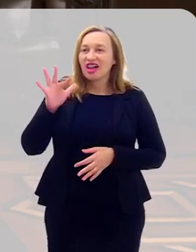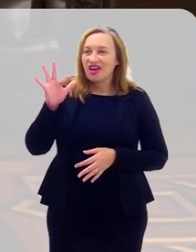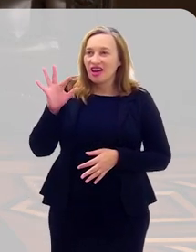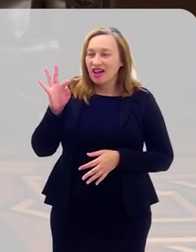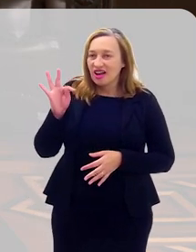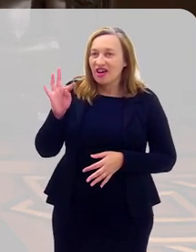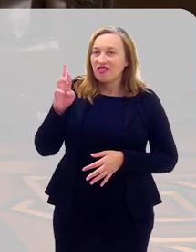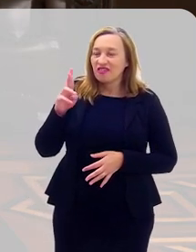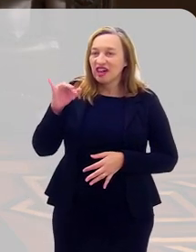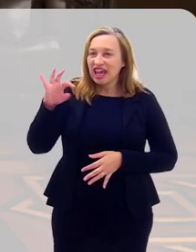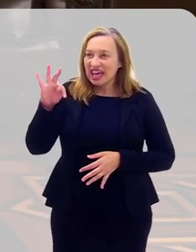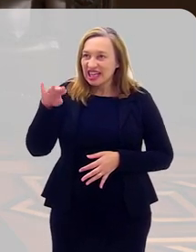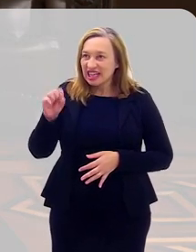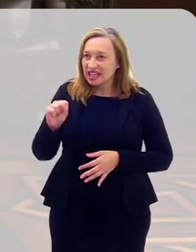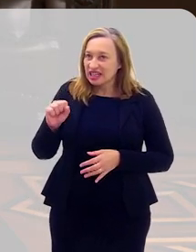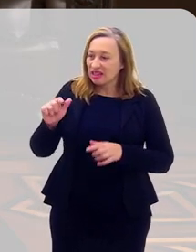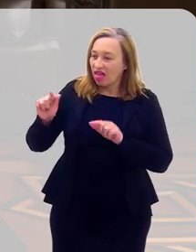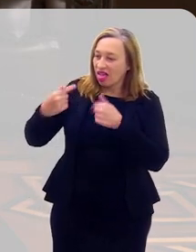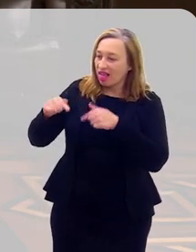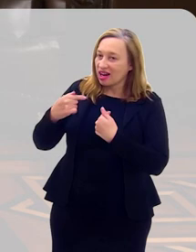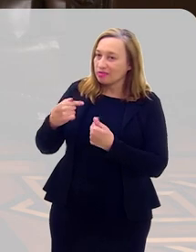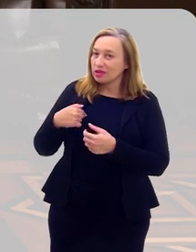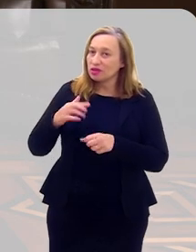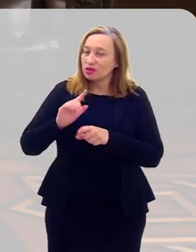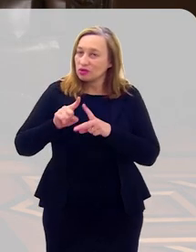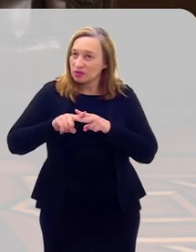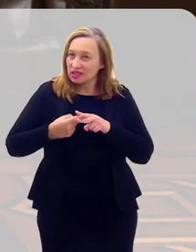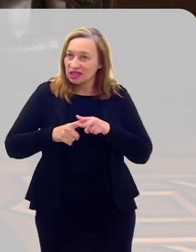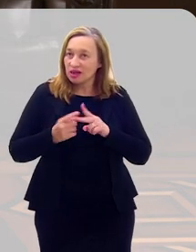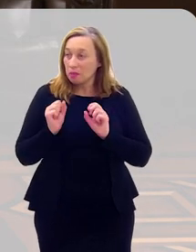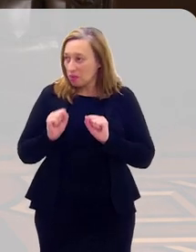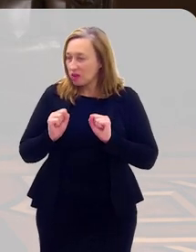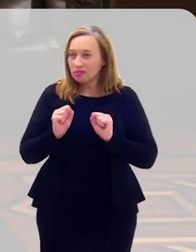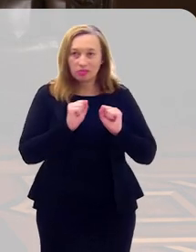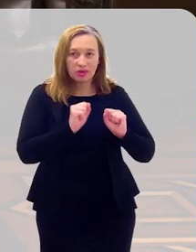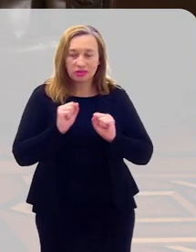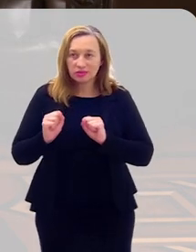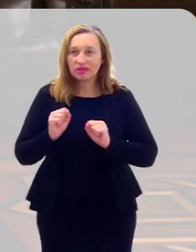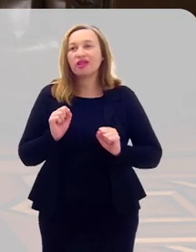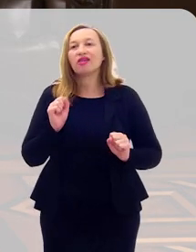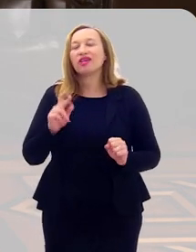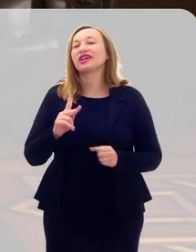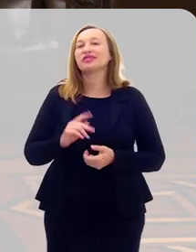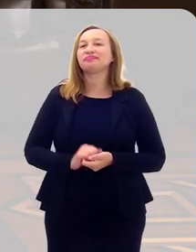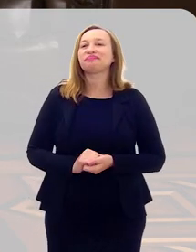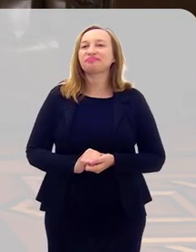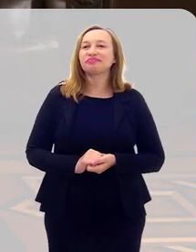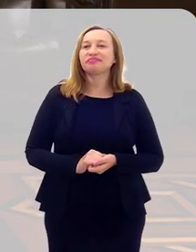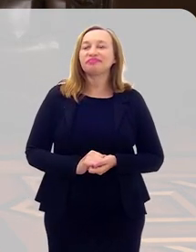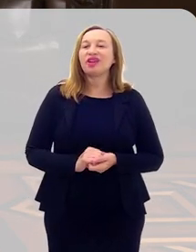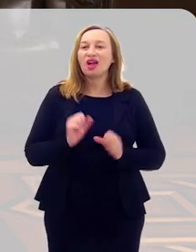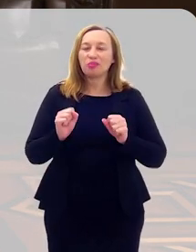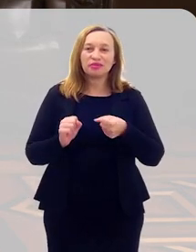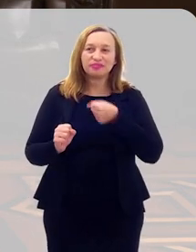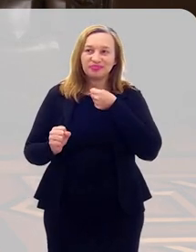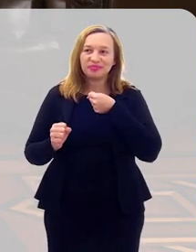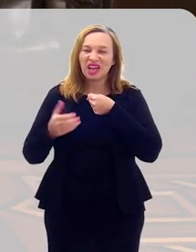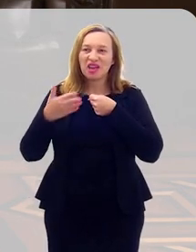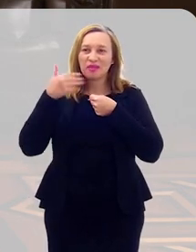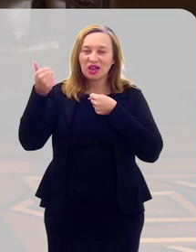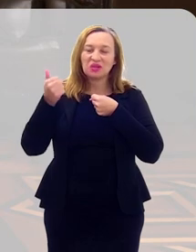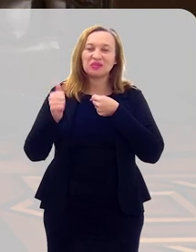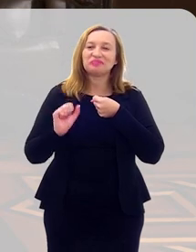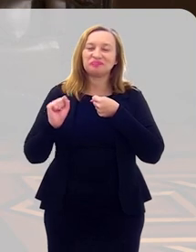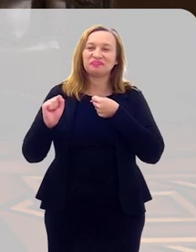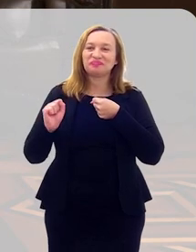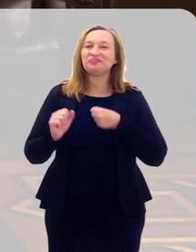Quando o Freitas briga com a gente se corrige. Obrigado, Freitas. Pode tirar aqui. Isso. Então tá Quando bom. Tu for eu não gosto tocar, muito tu coloca. O microfone,